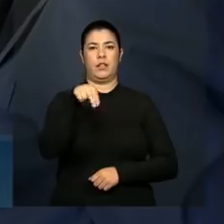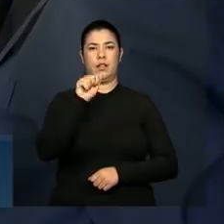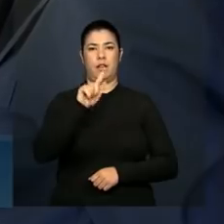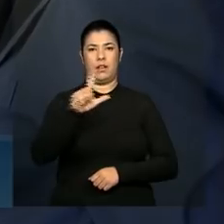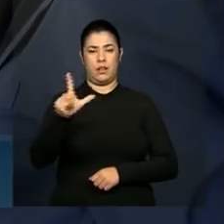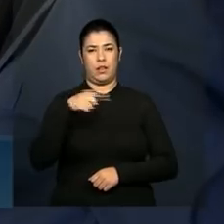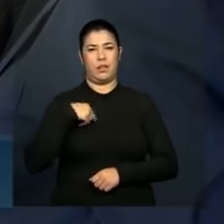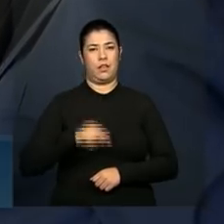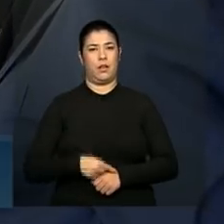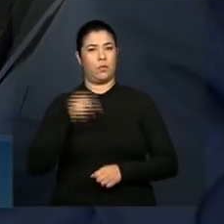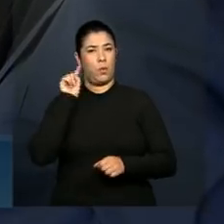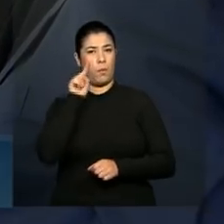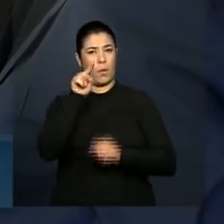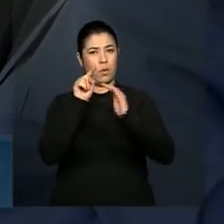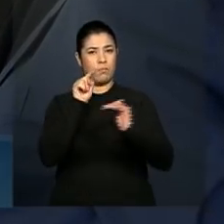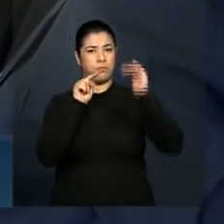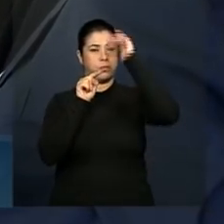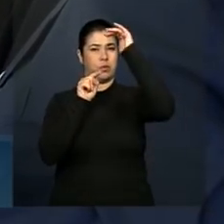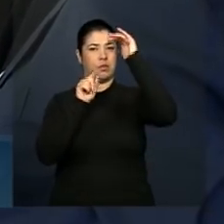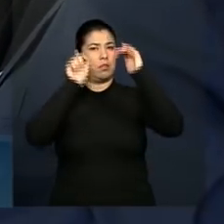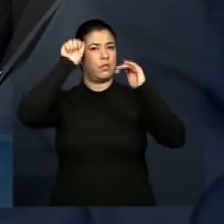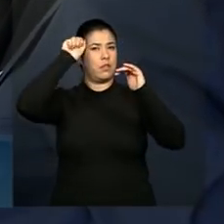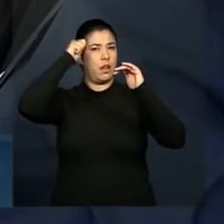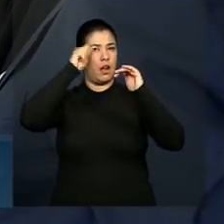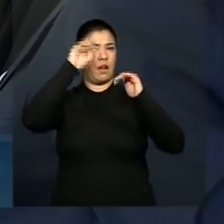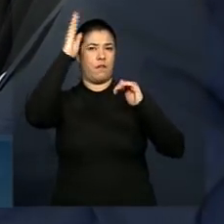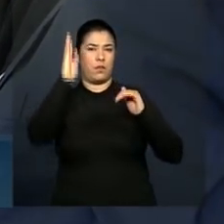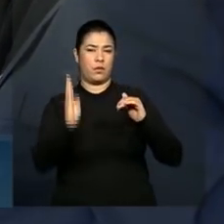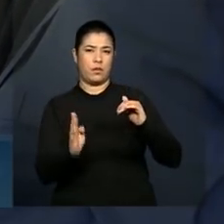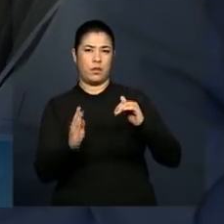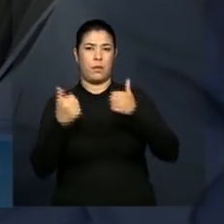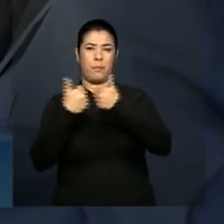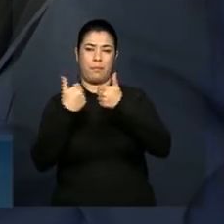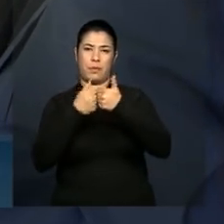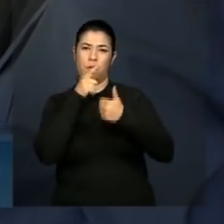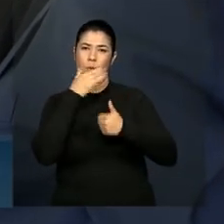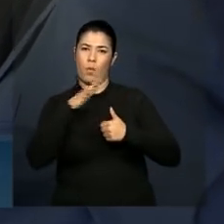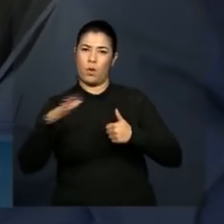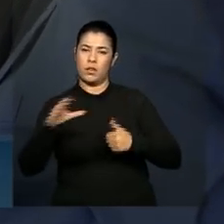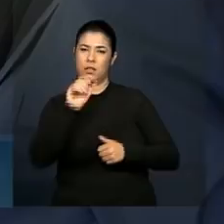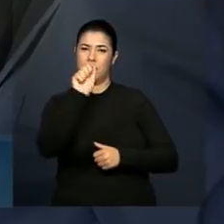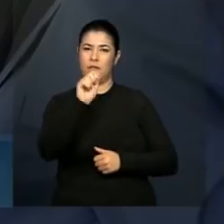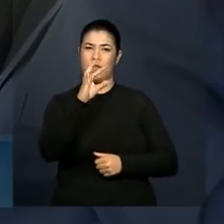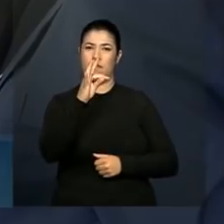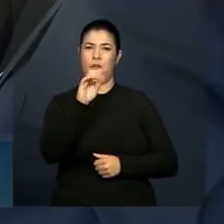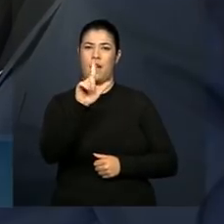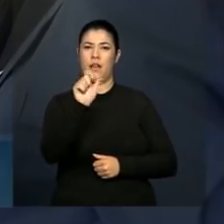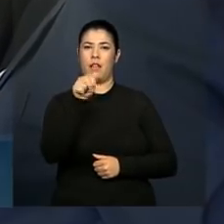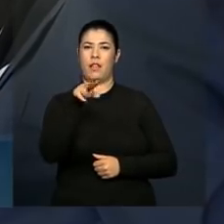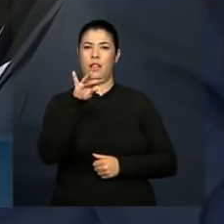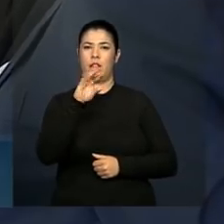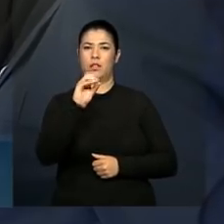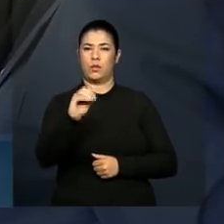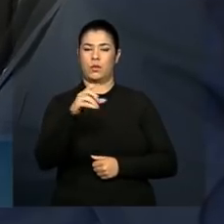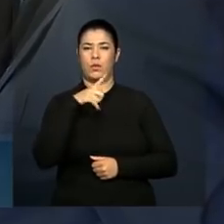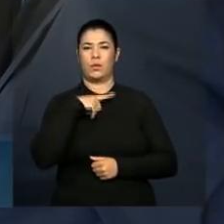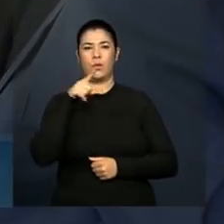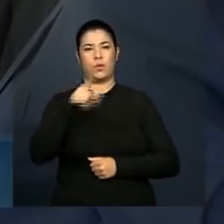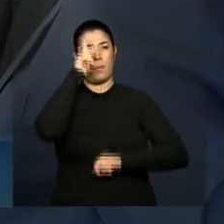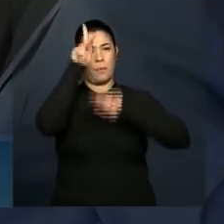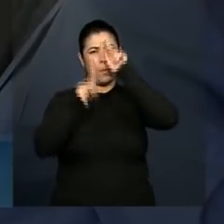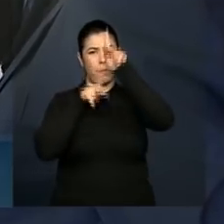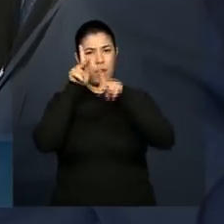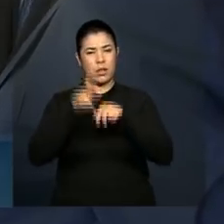da África Ocidental, às margens do Oceano Atlântico. A população senegalesa, de